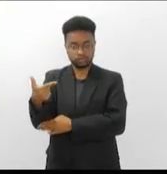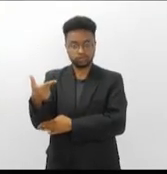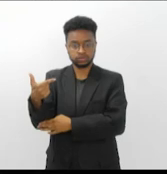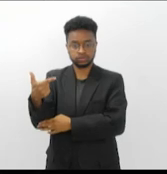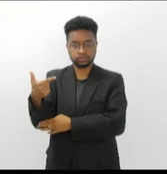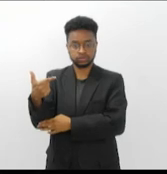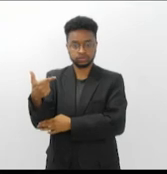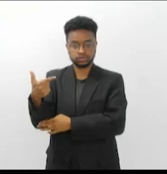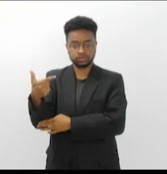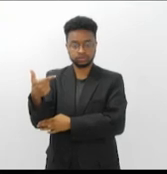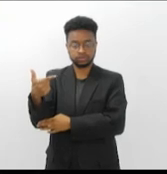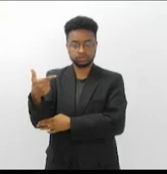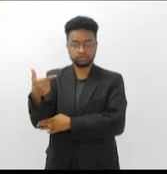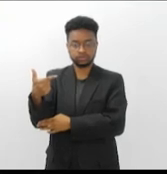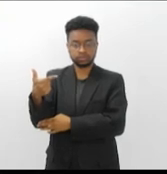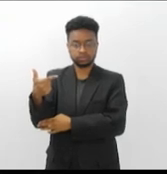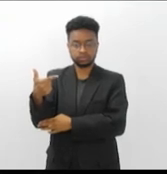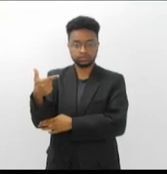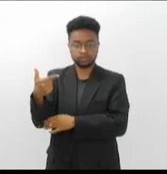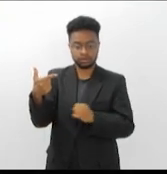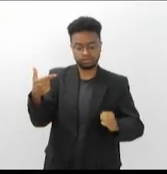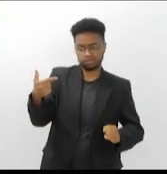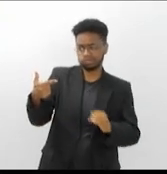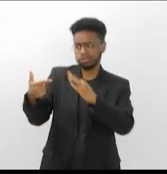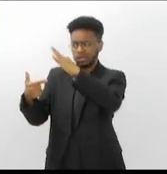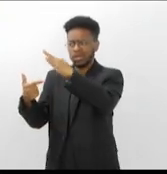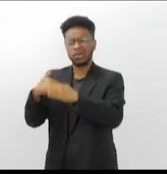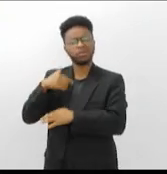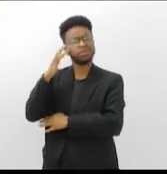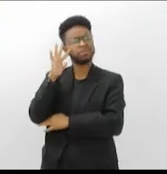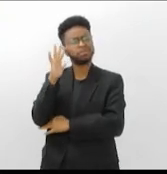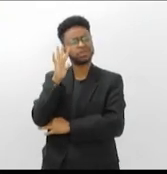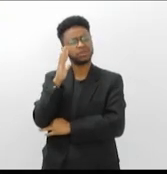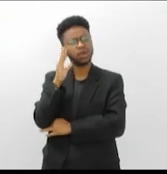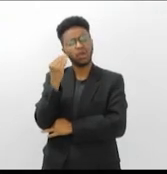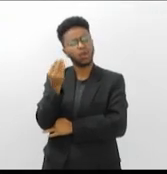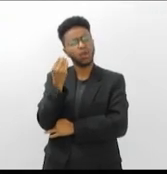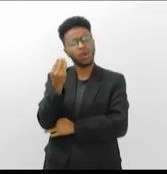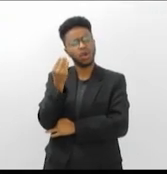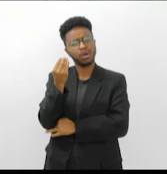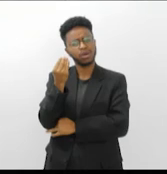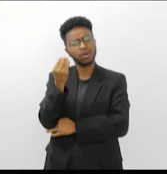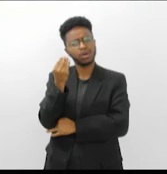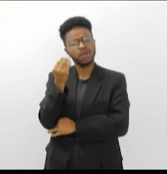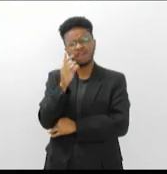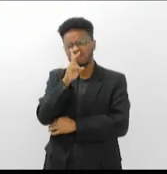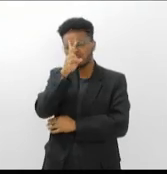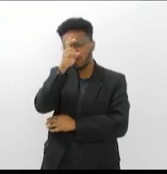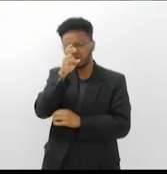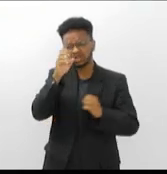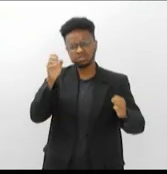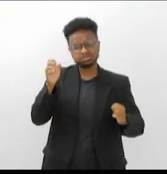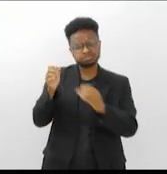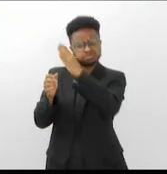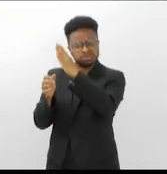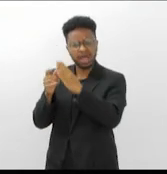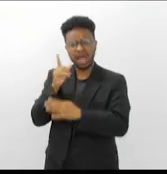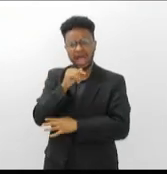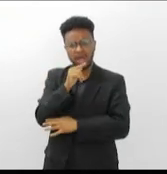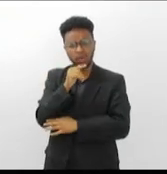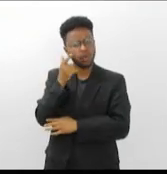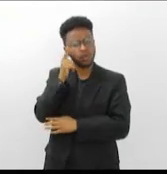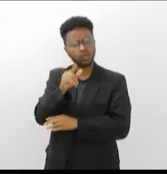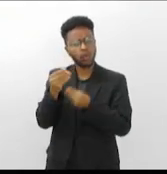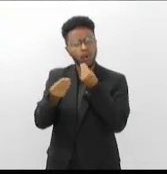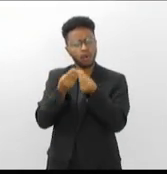e viria de baixo para cima. E aí eu fiquei pensando, meu Deus, mas que pressão é essa? Que pressão é essa